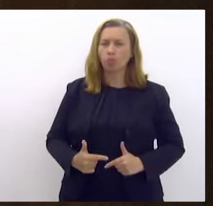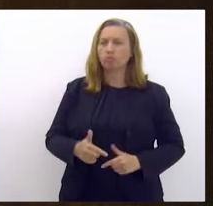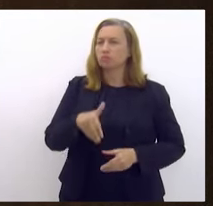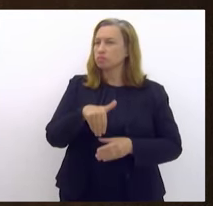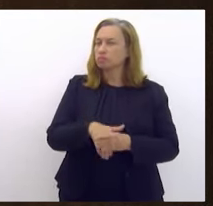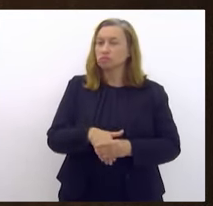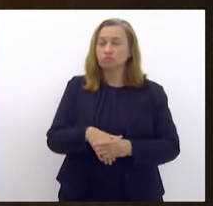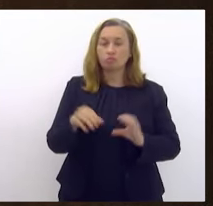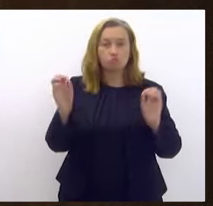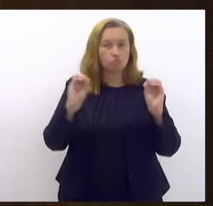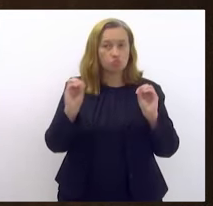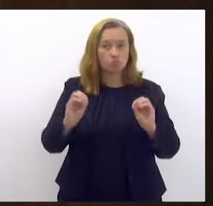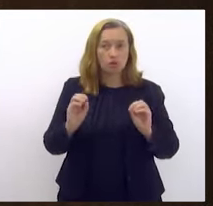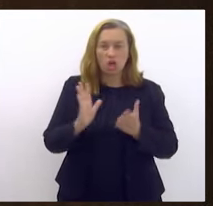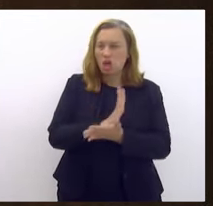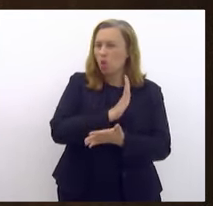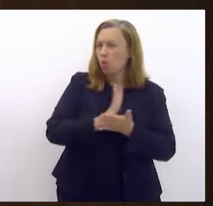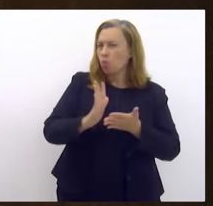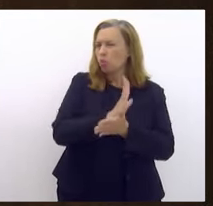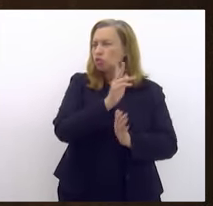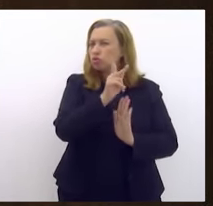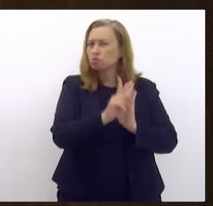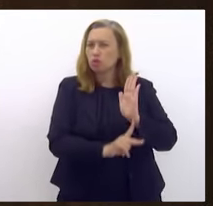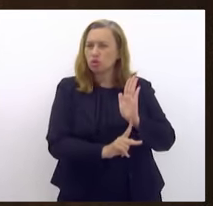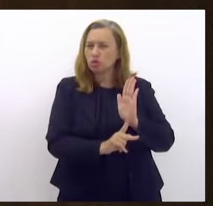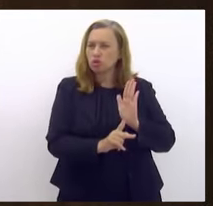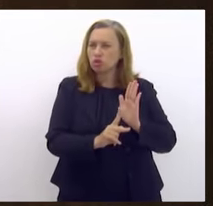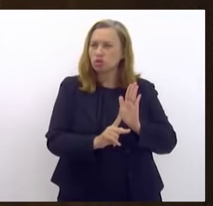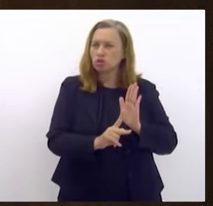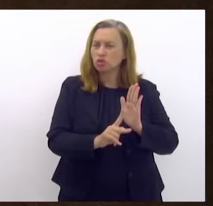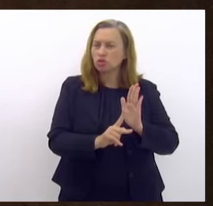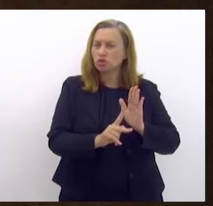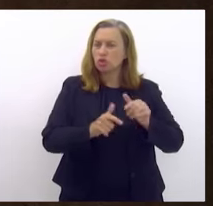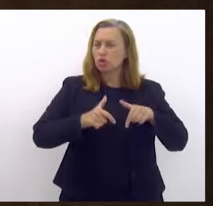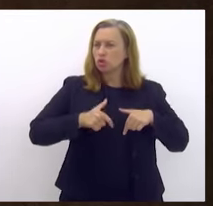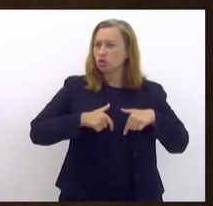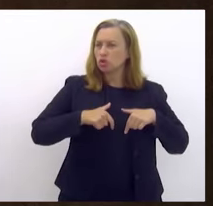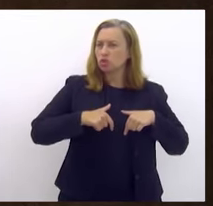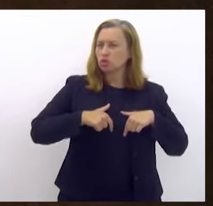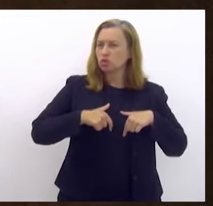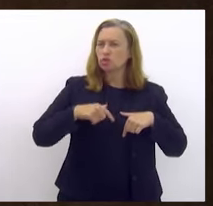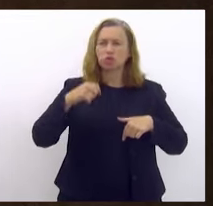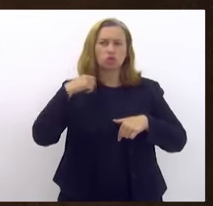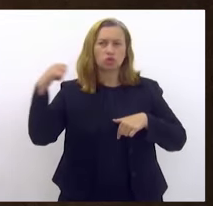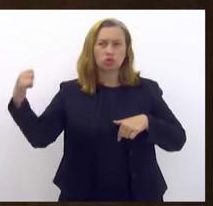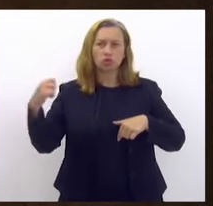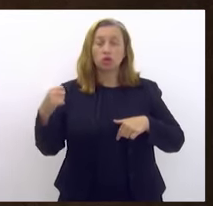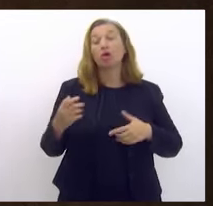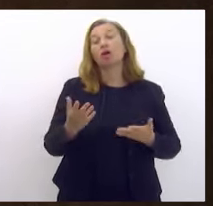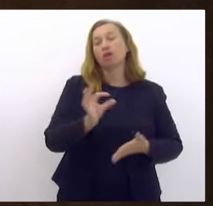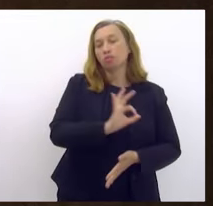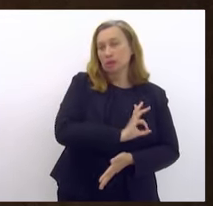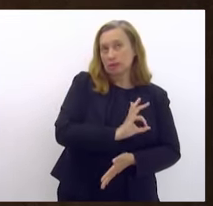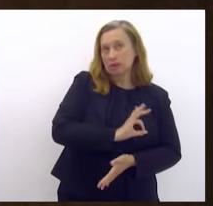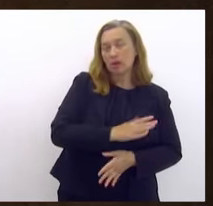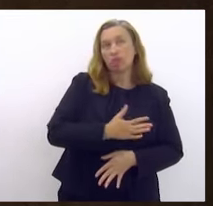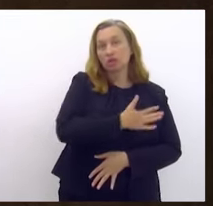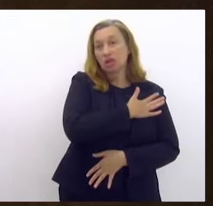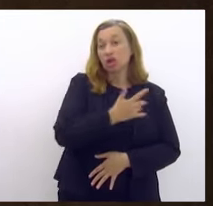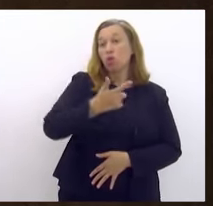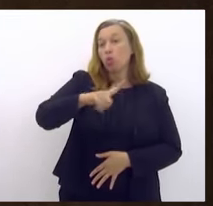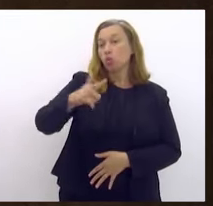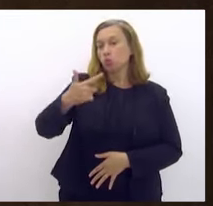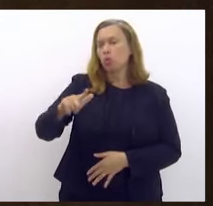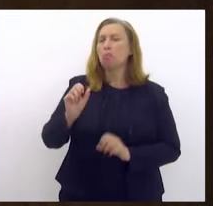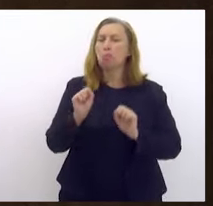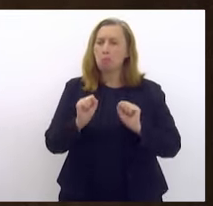em alguns projetos de dar título de nomes desconhecidos, eventualmente policiais militares, etc.,